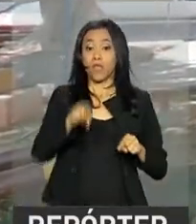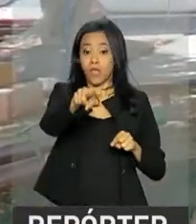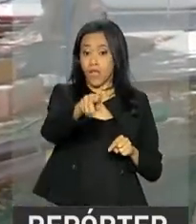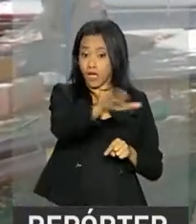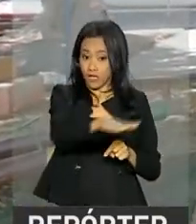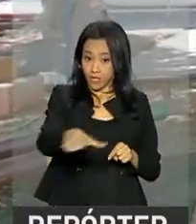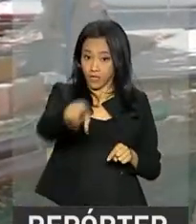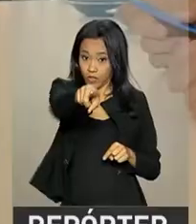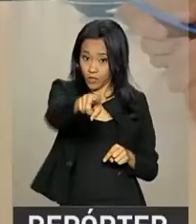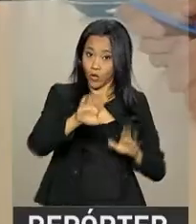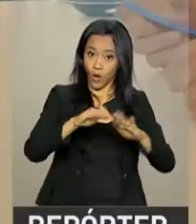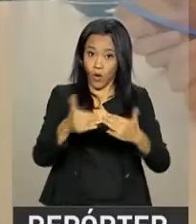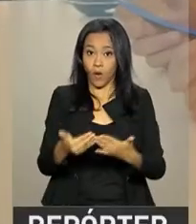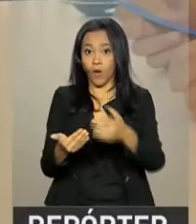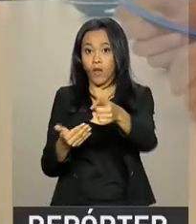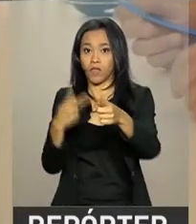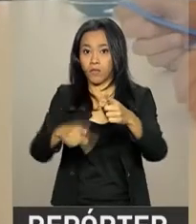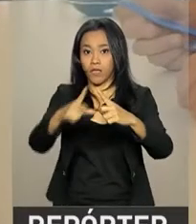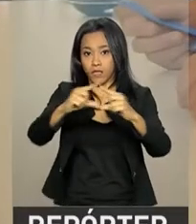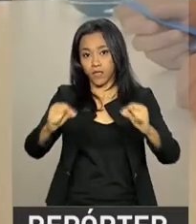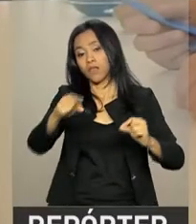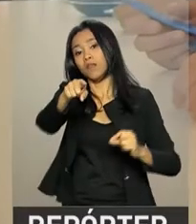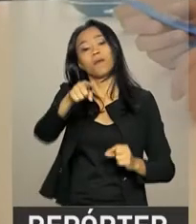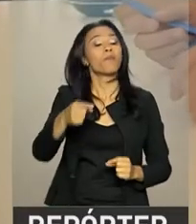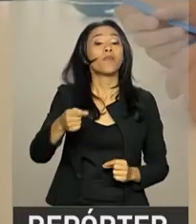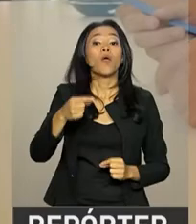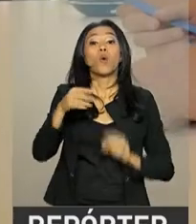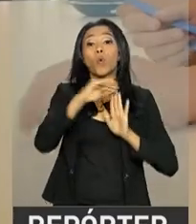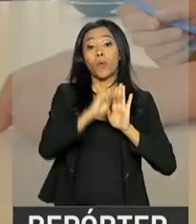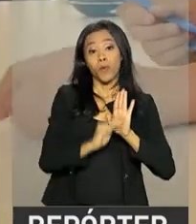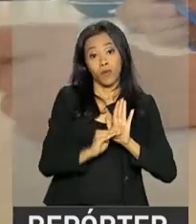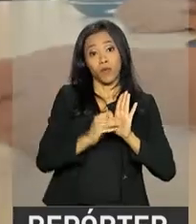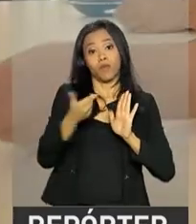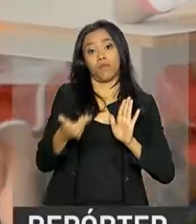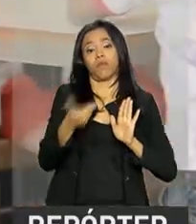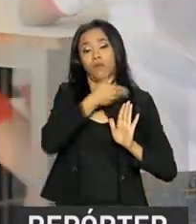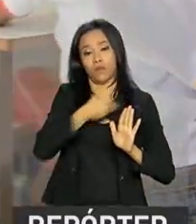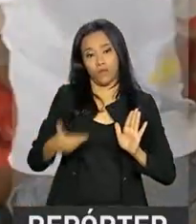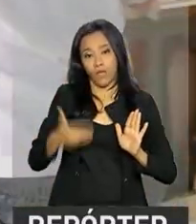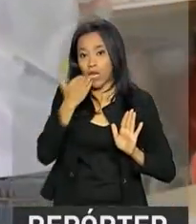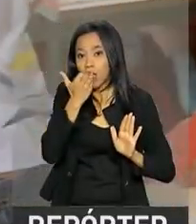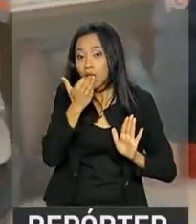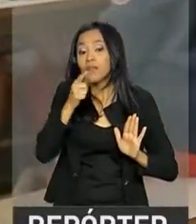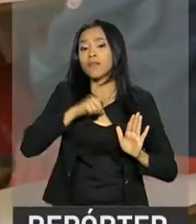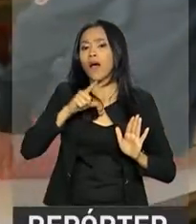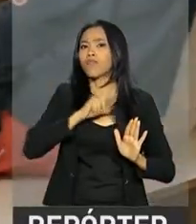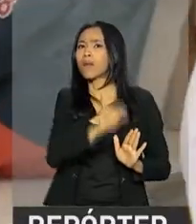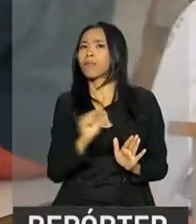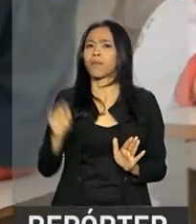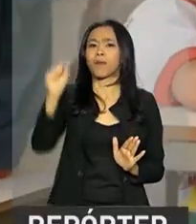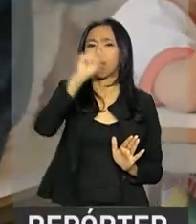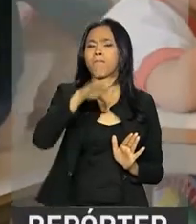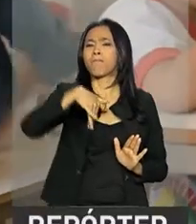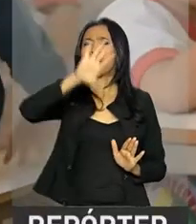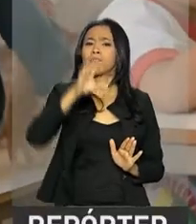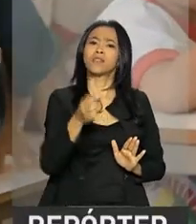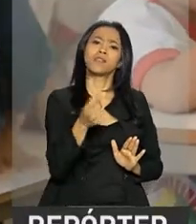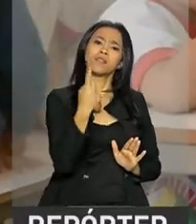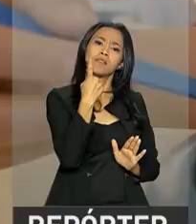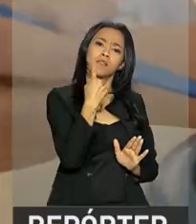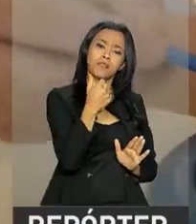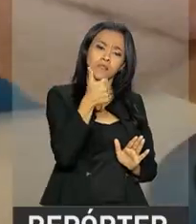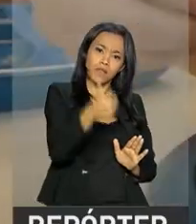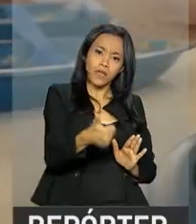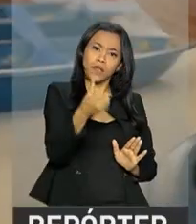2 de Brasília, o Programa Nacional de Alimentação Escolar está presente em mais de 160 mil escolas